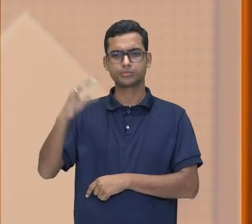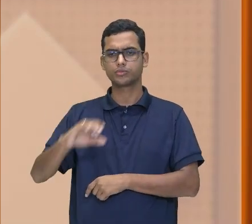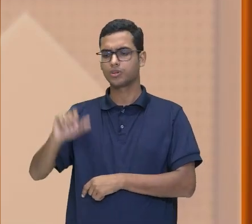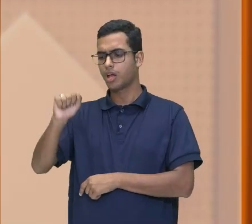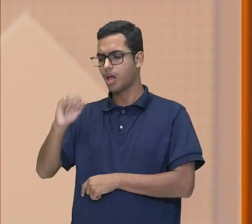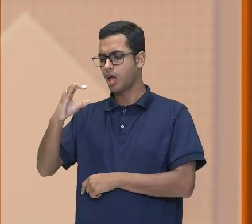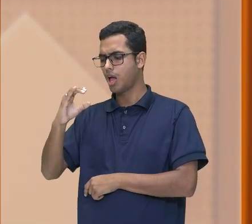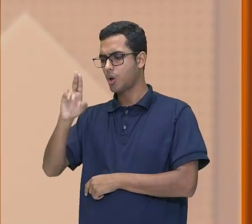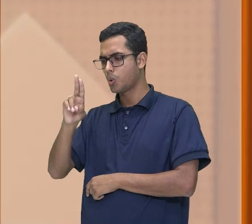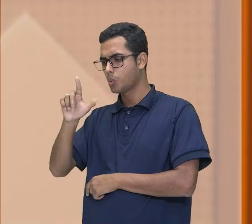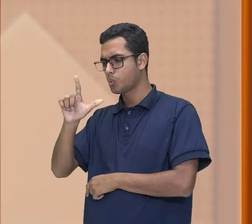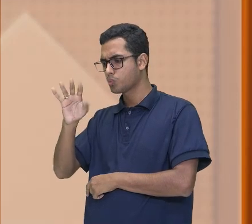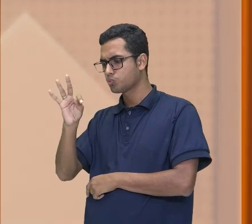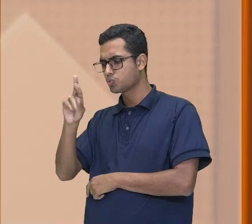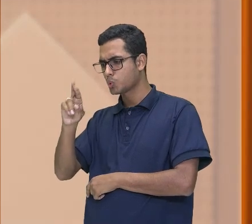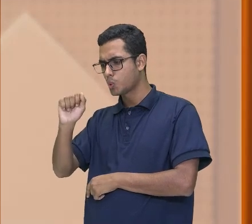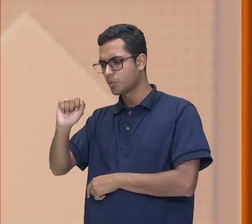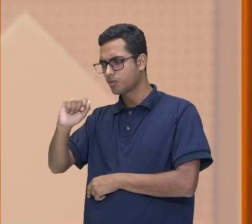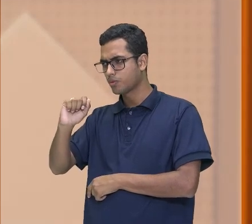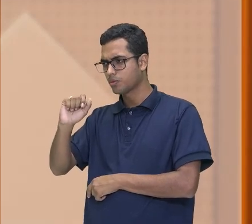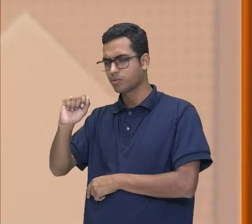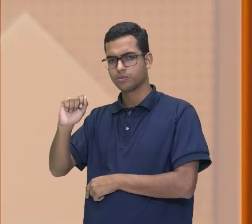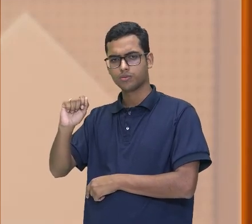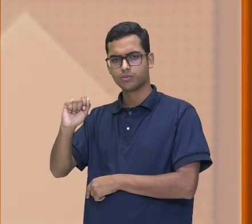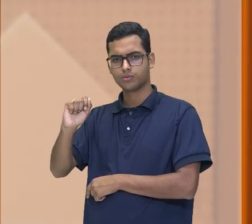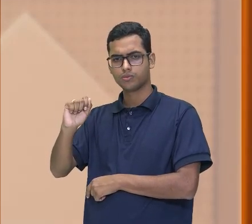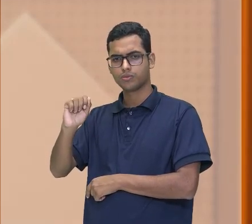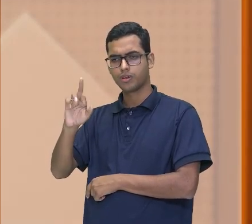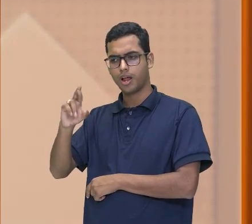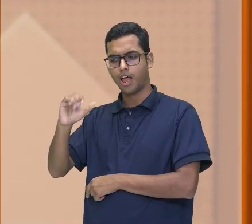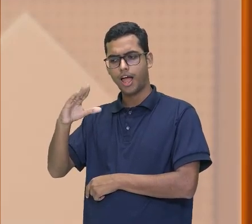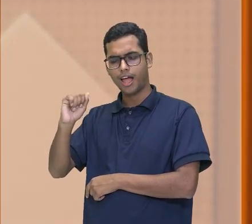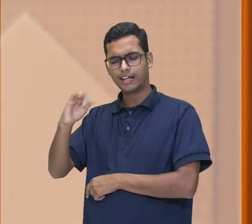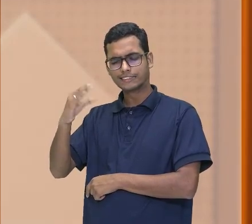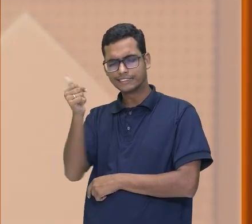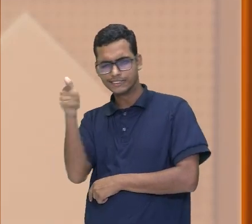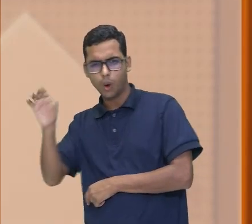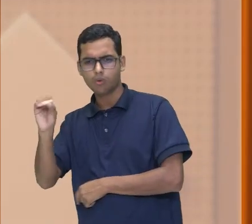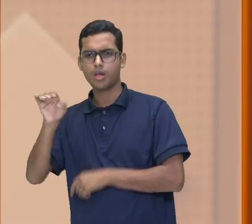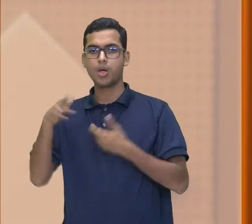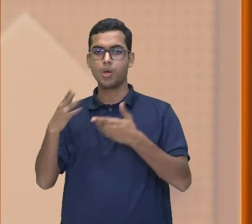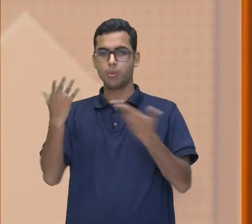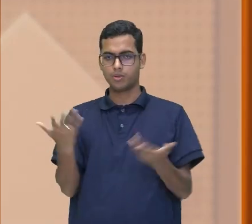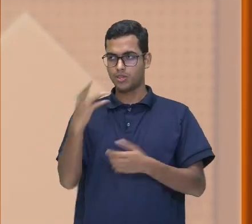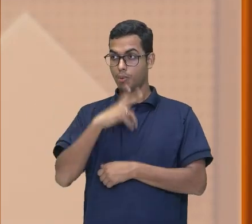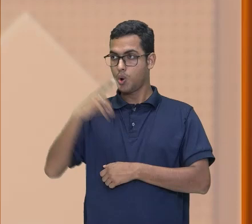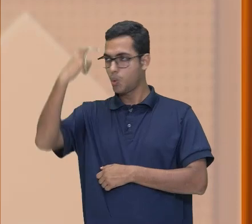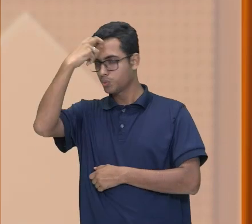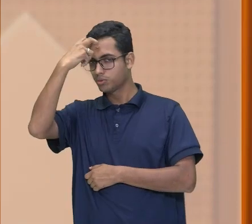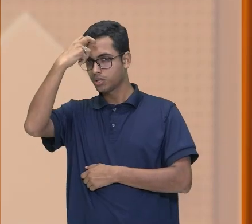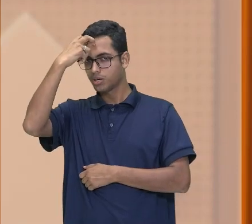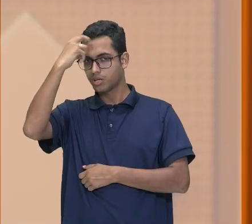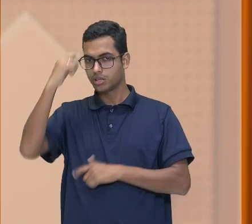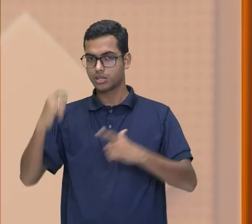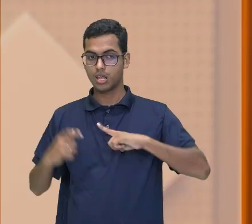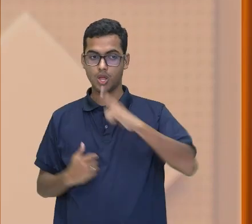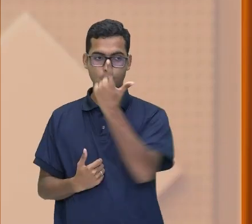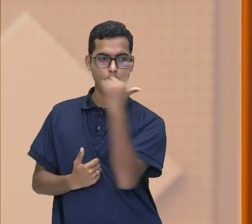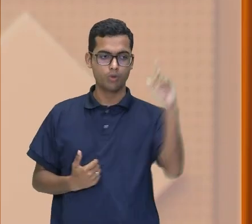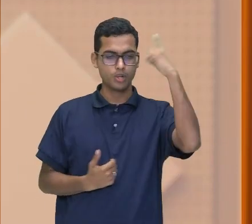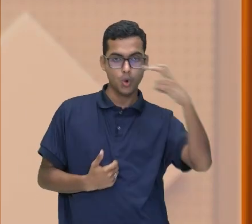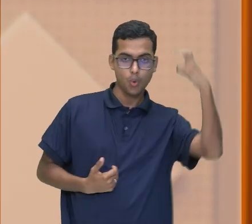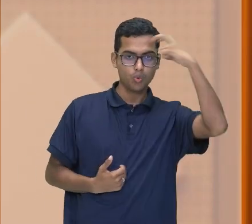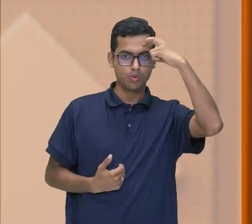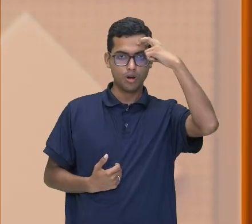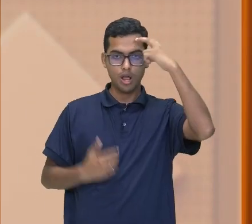uma cultura sobreposta à outra. Então, no encontro entre dois povos, havendo ali uma diferença